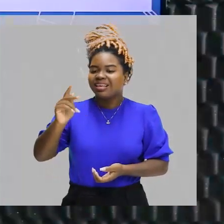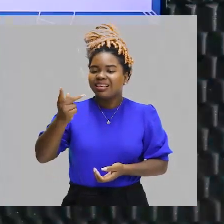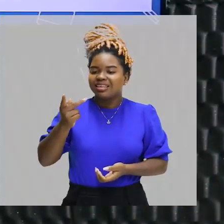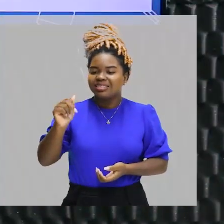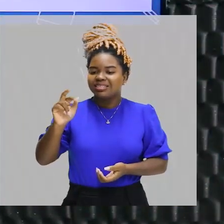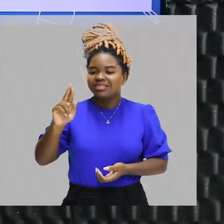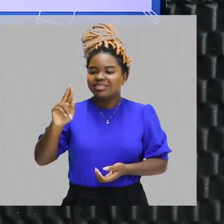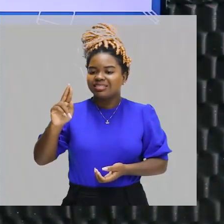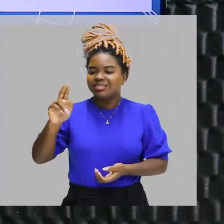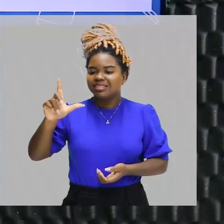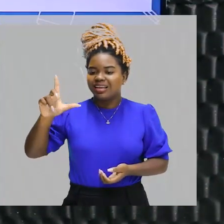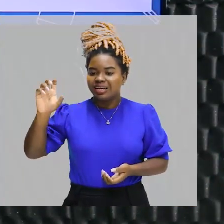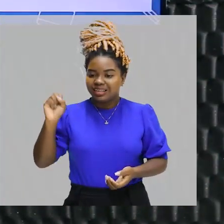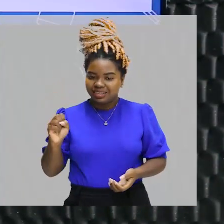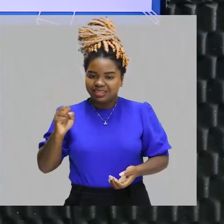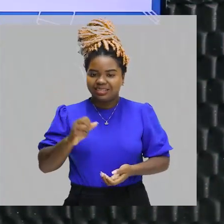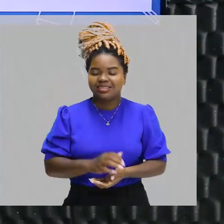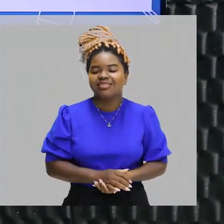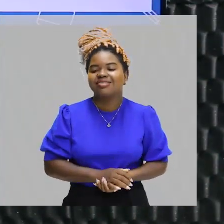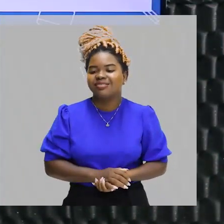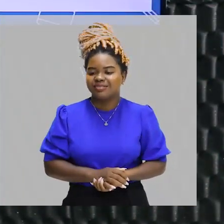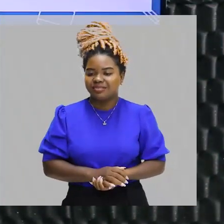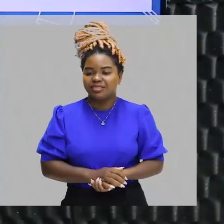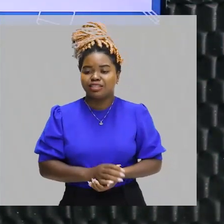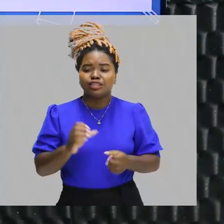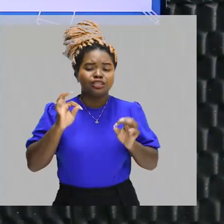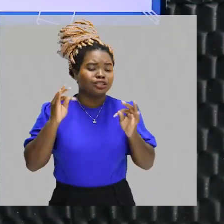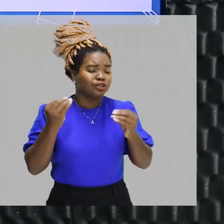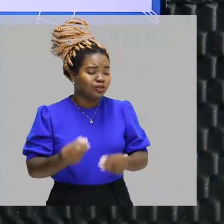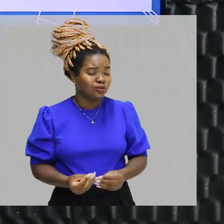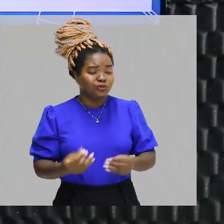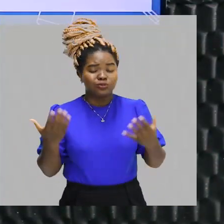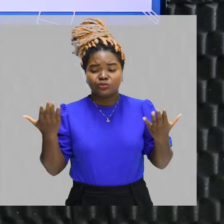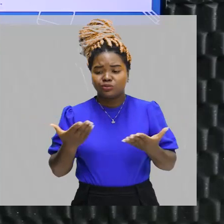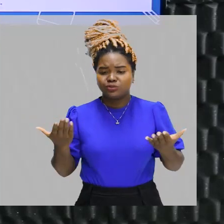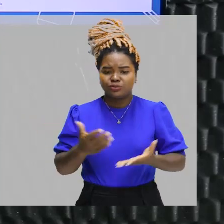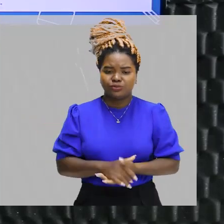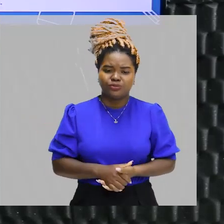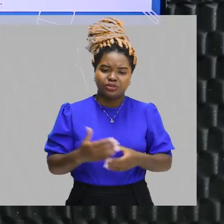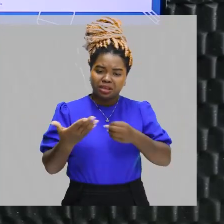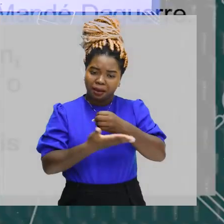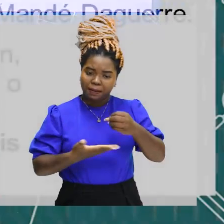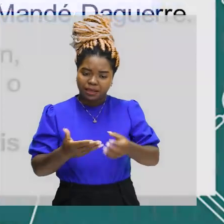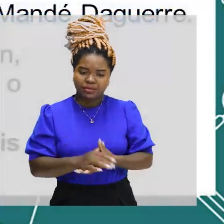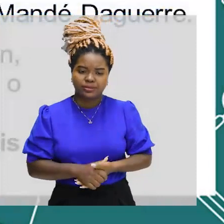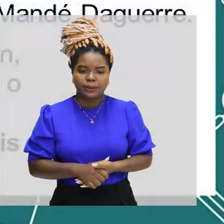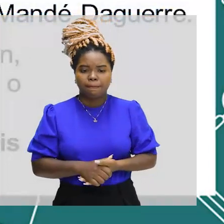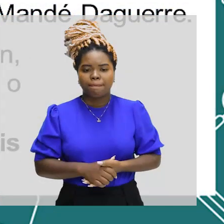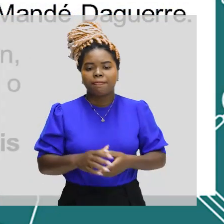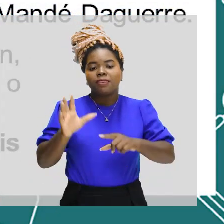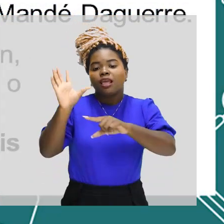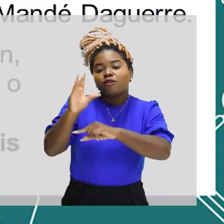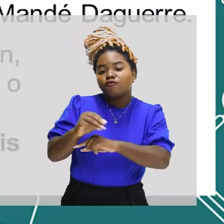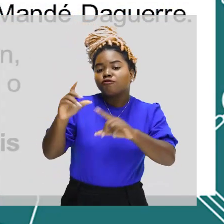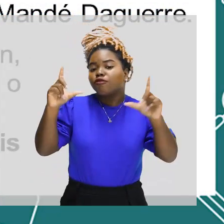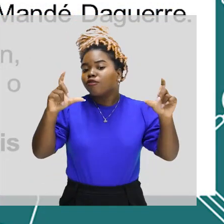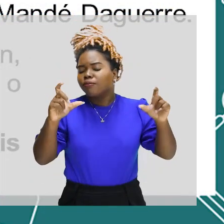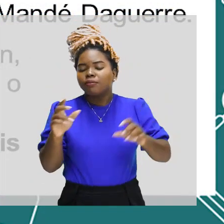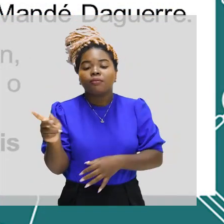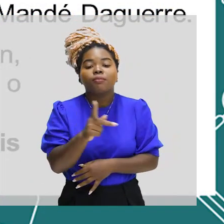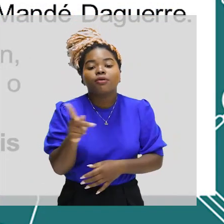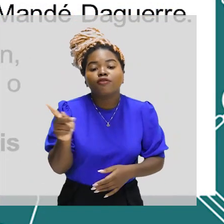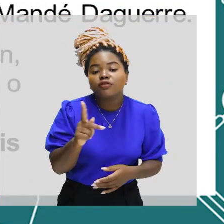daquilo todo que a gente tem para a produção hoje. O cinema mudo é a base, literalmente. Fotografia.